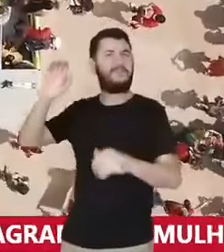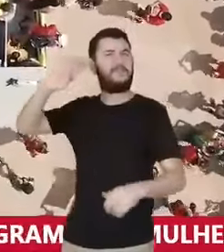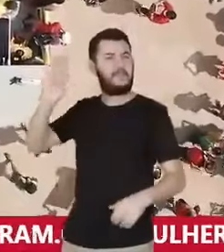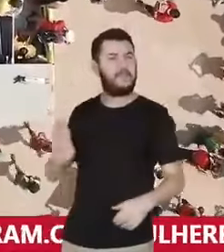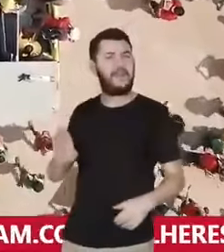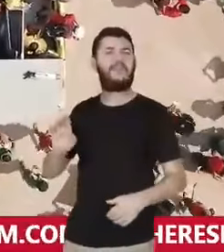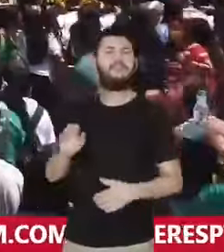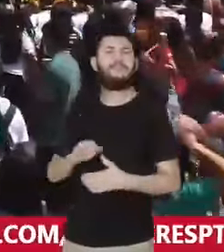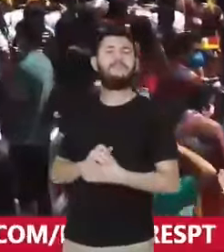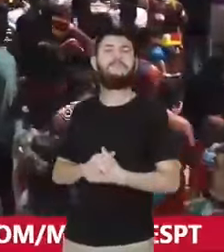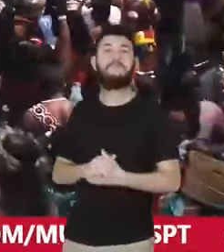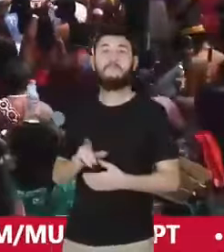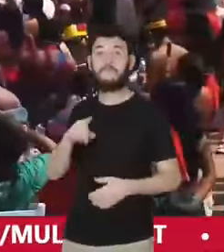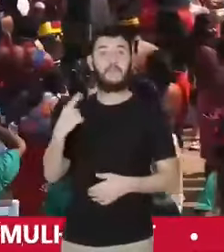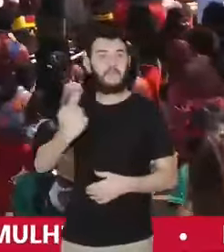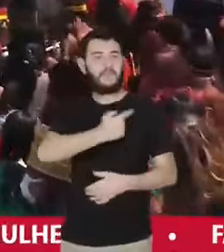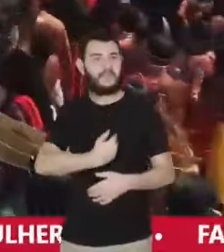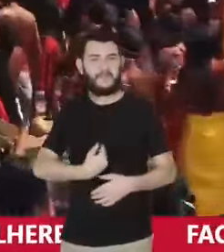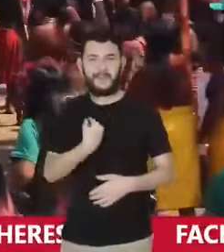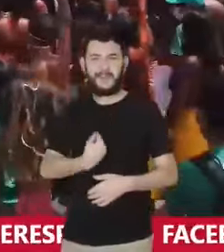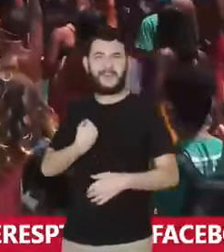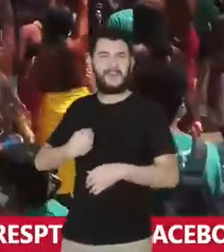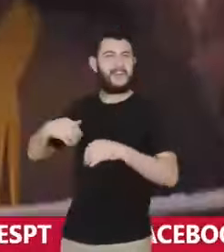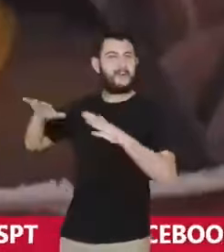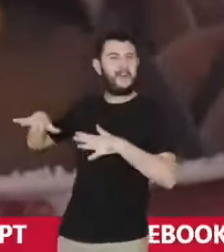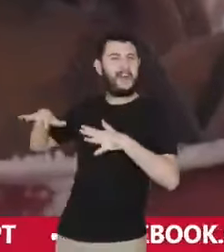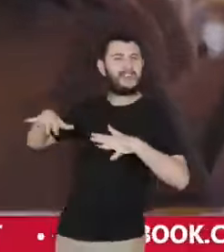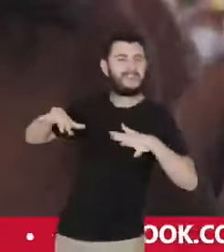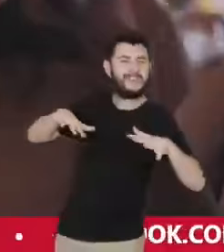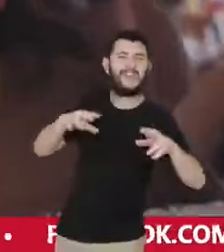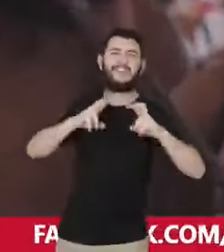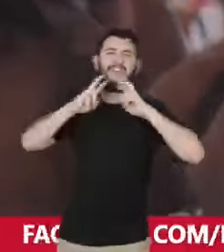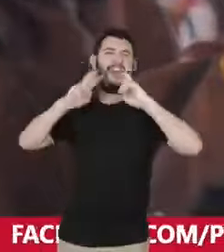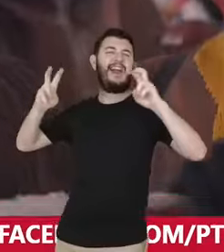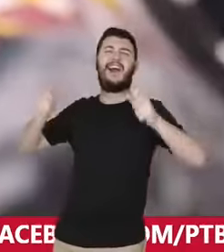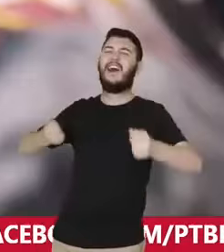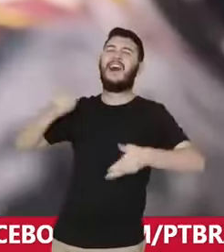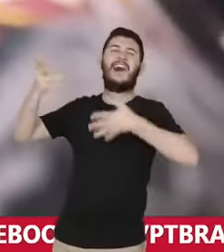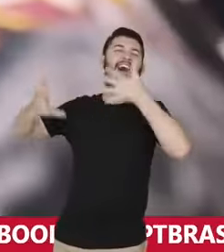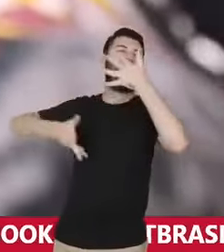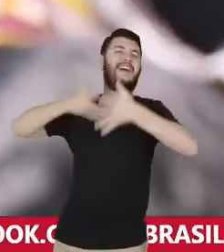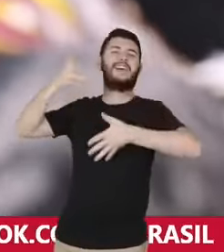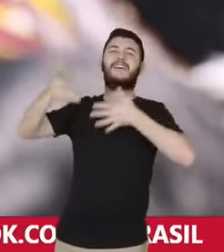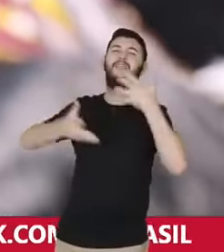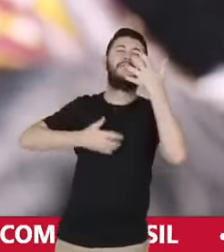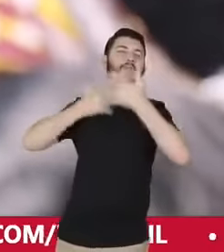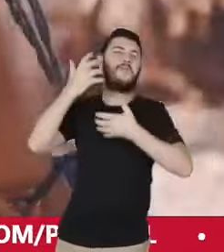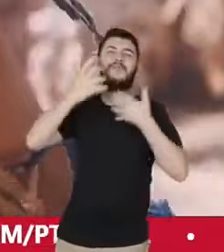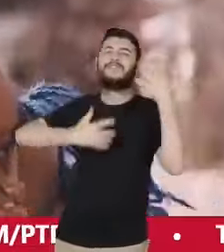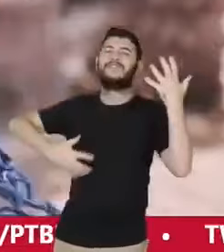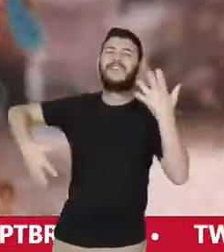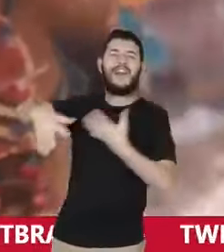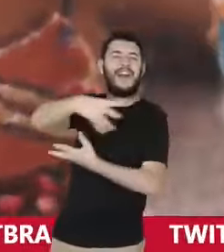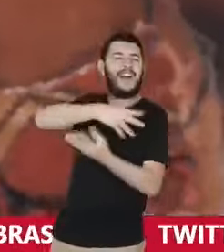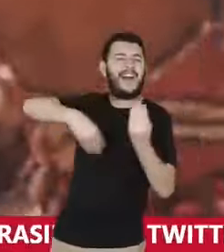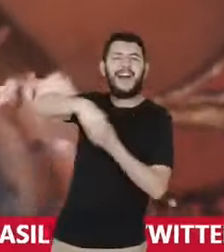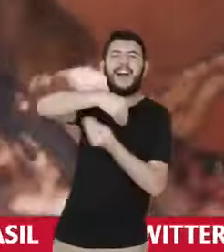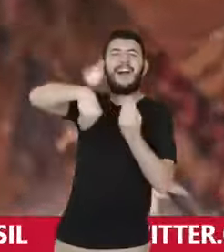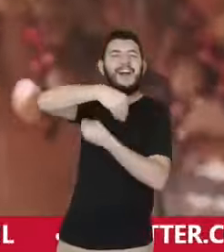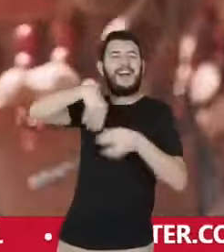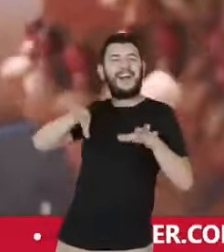A gente chega aqui, marchando, ecoando nossas vozes, aquela mistura de canto. Cada bloco, vamos dizer